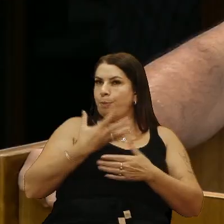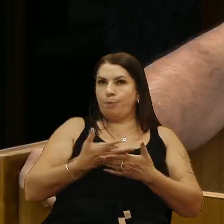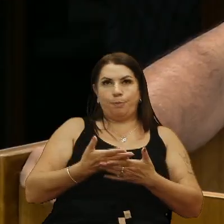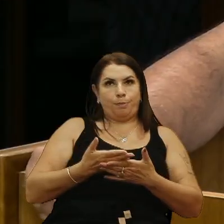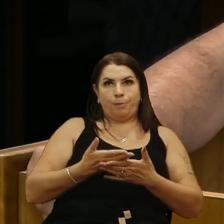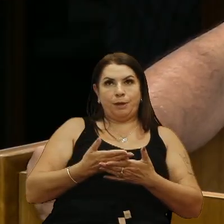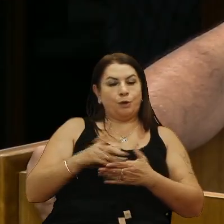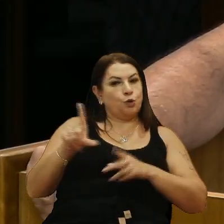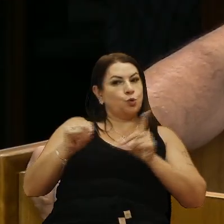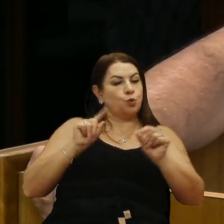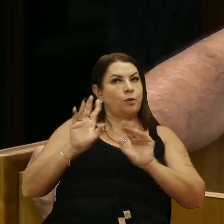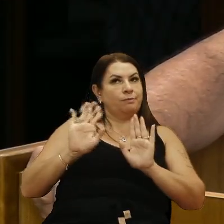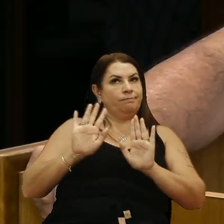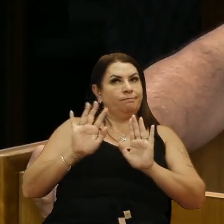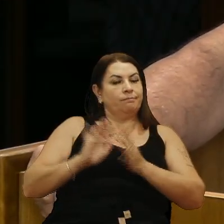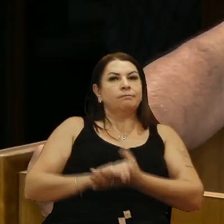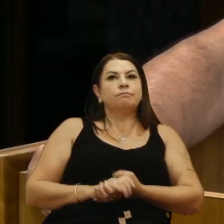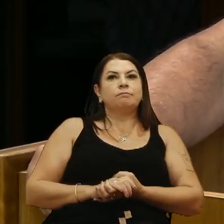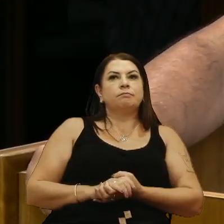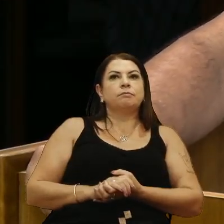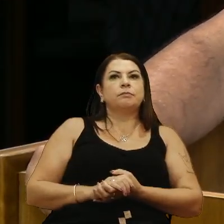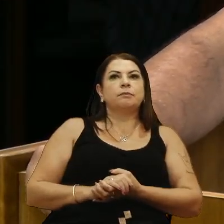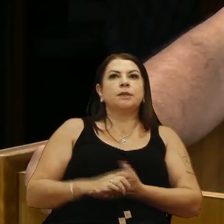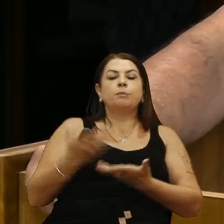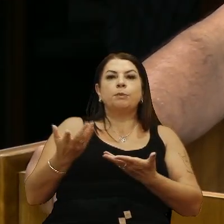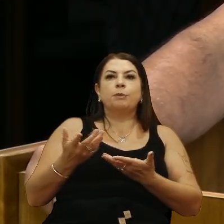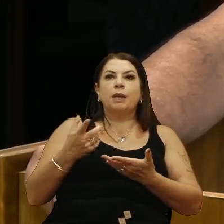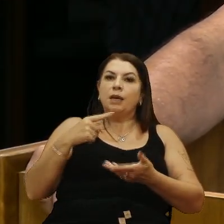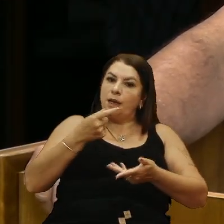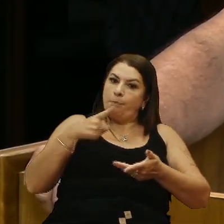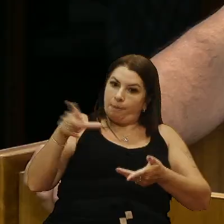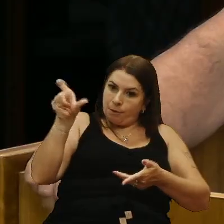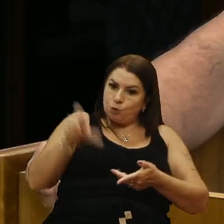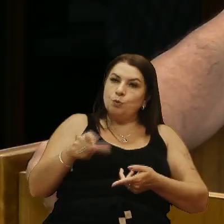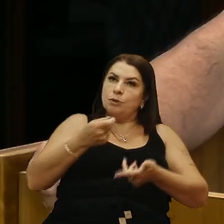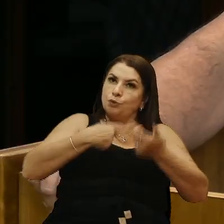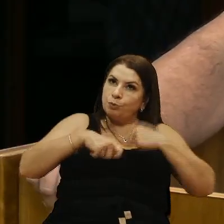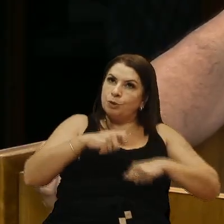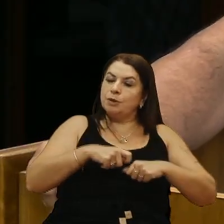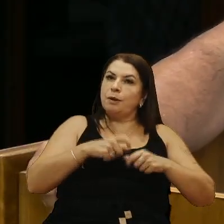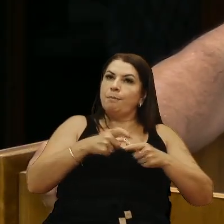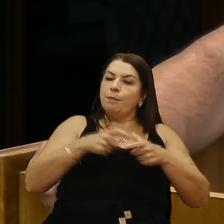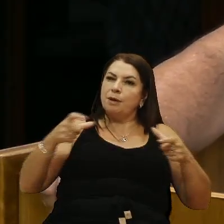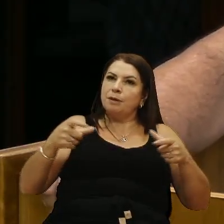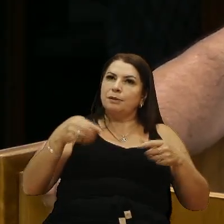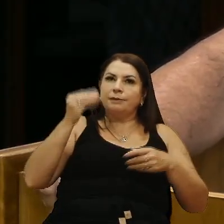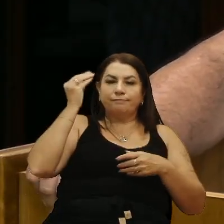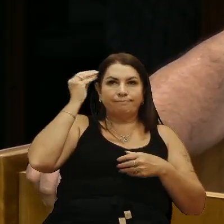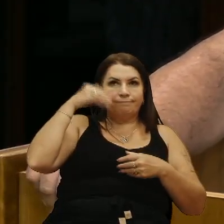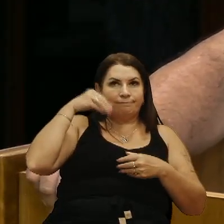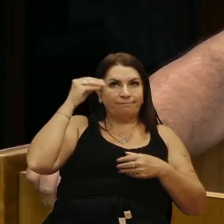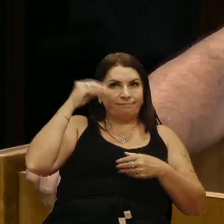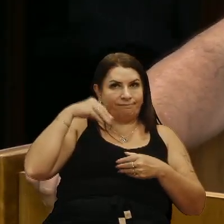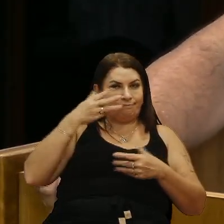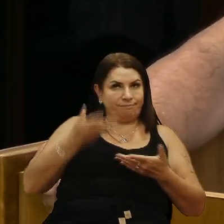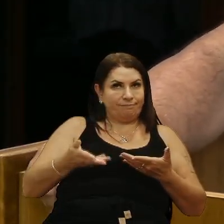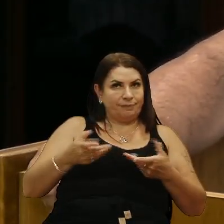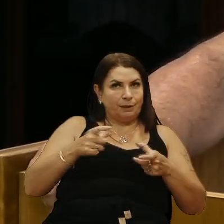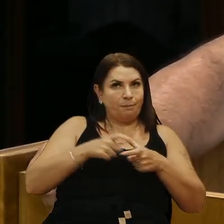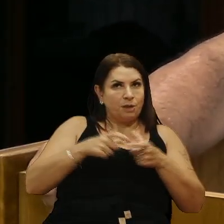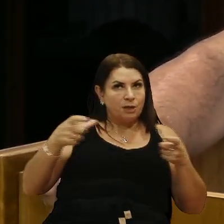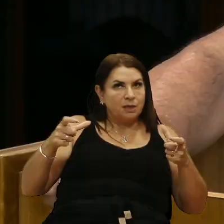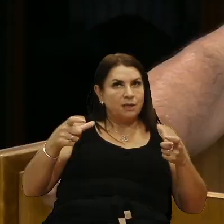boa alternativa para quem governa com uma maioria frágil, uma